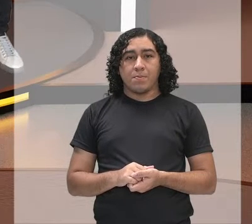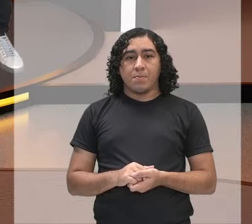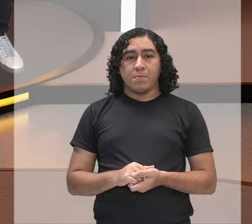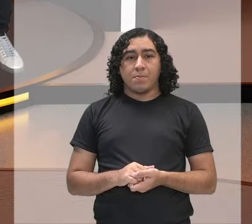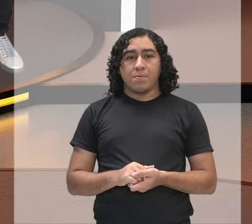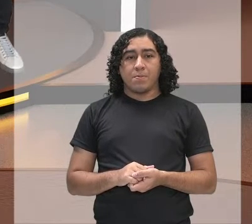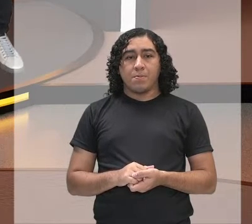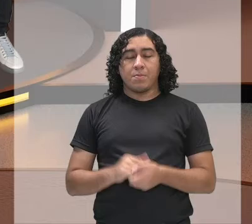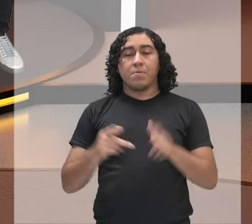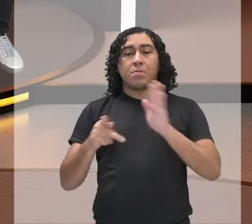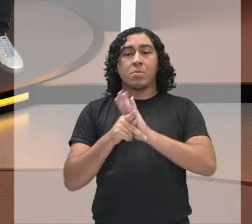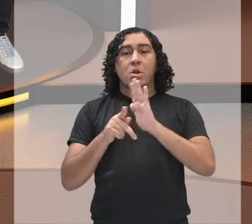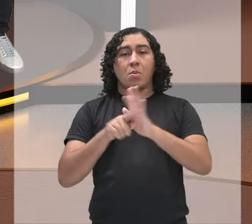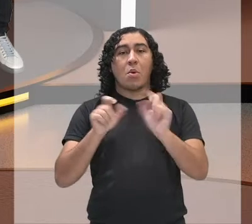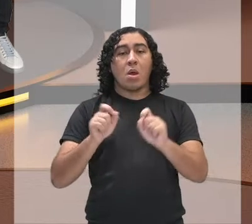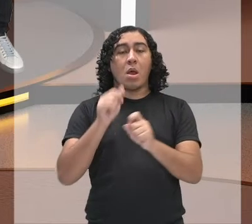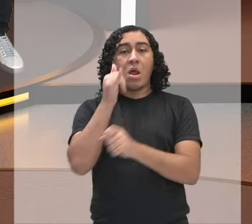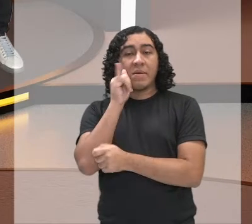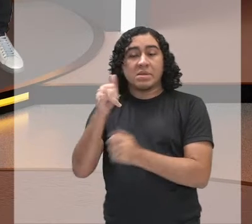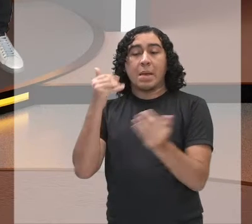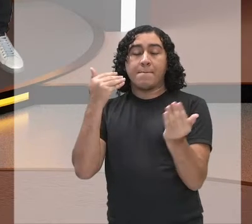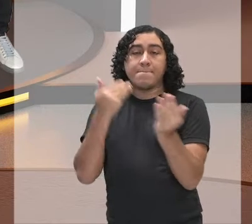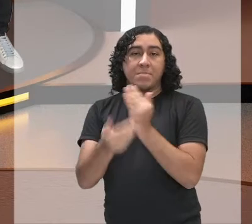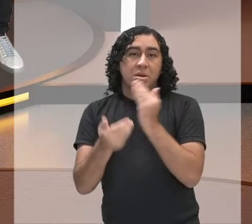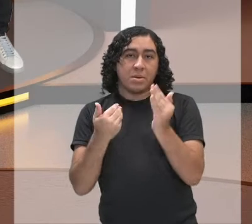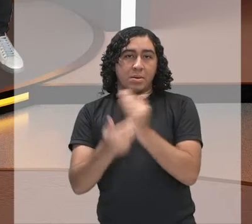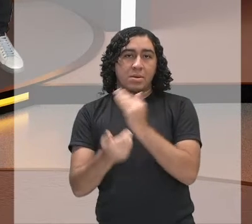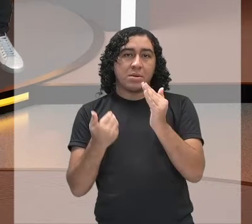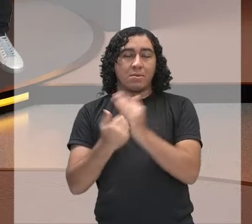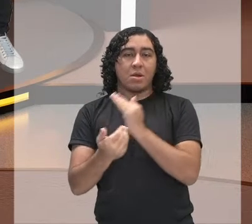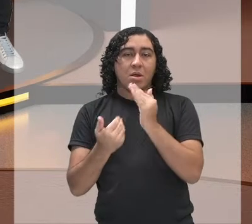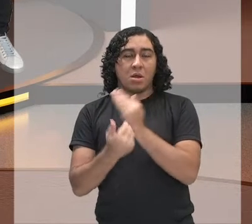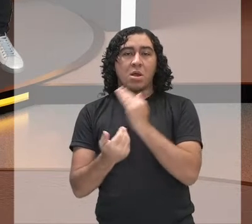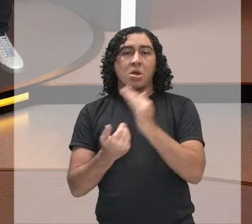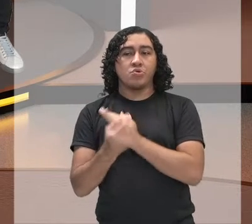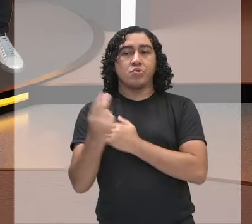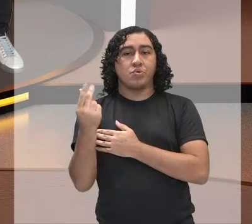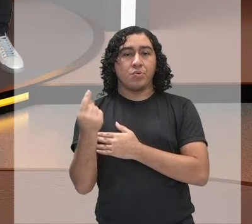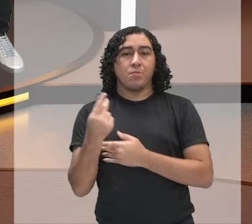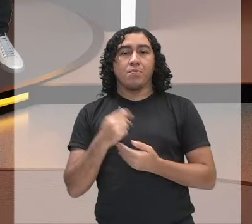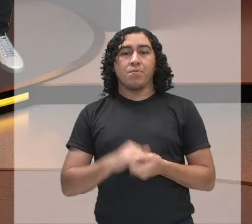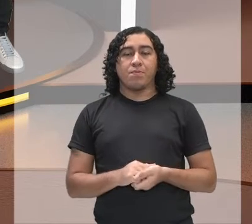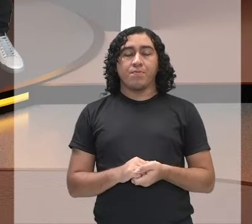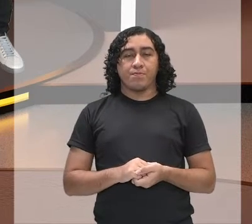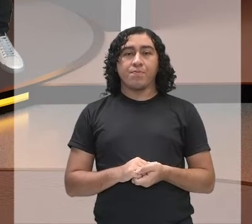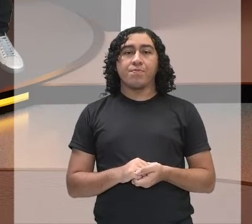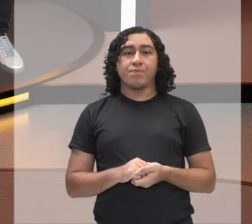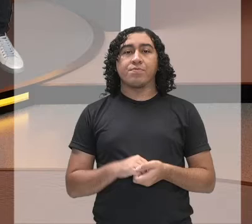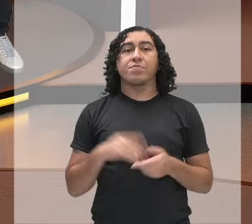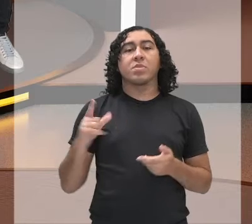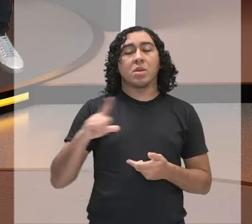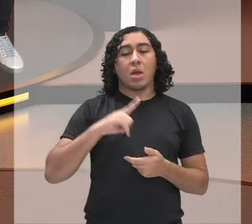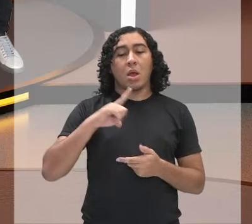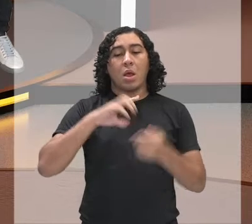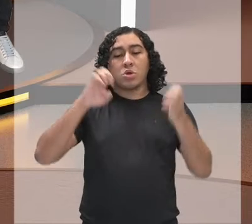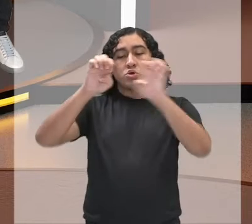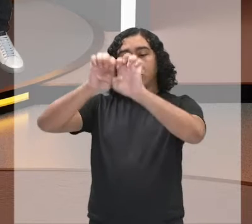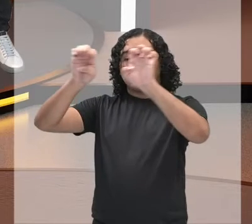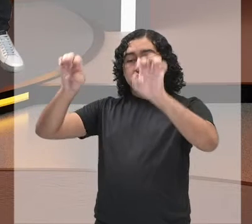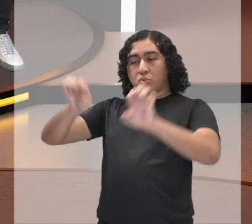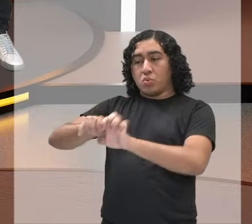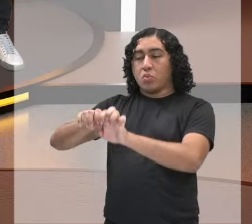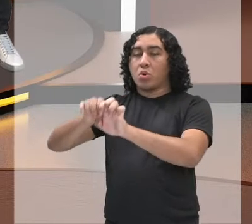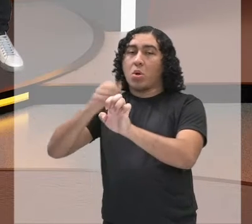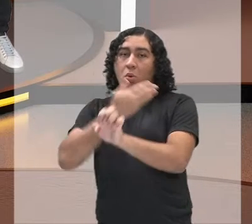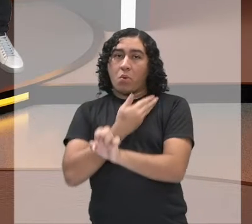não perdesse os seus privilégios. Então, eles vão montar o governo, e eles vão montar e também vão se apoderar